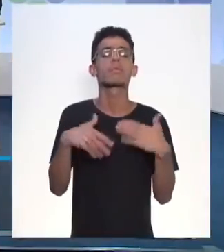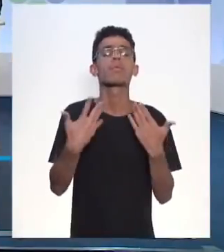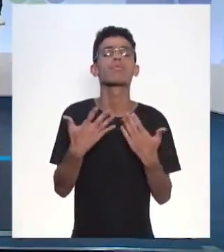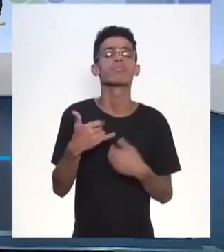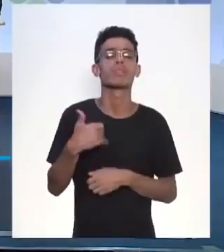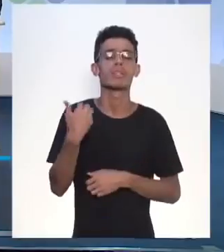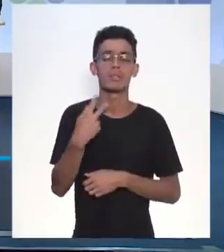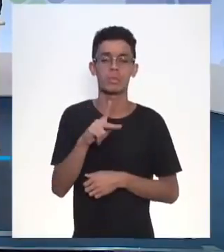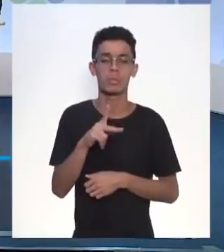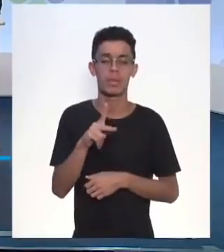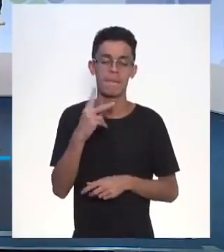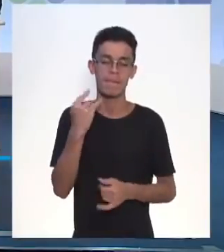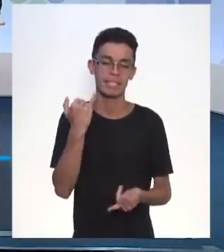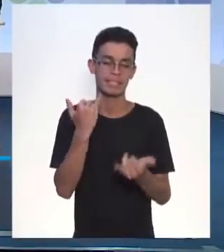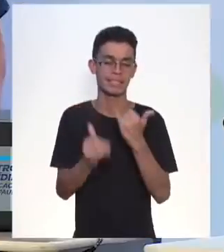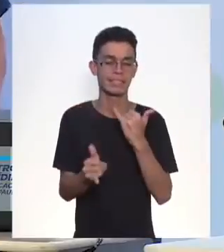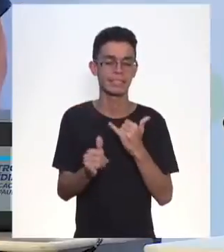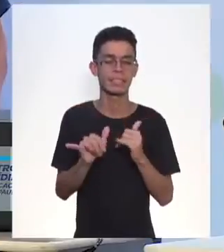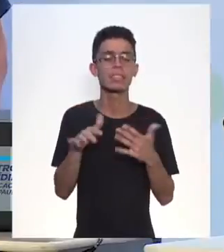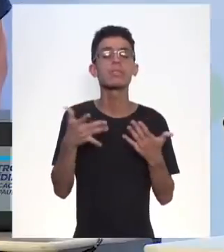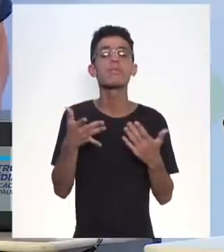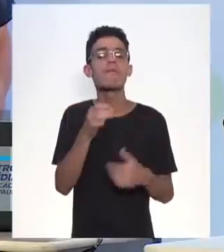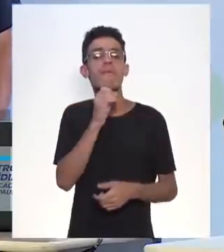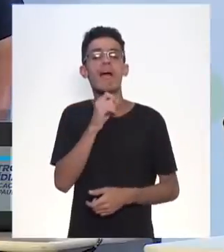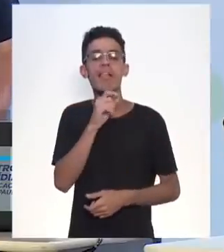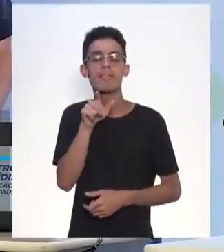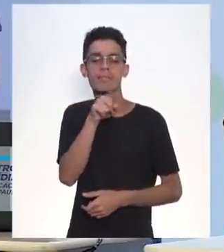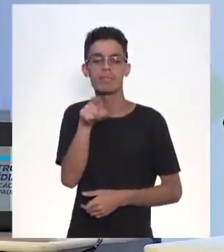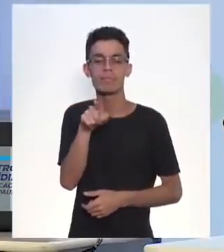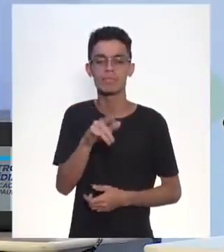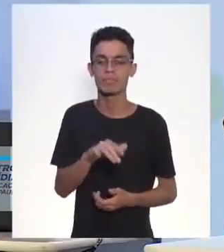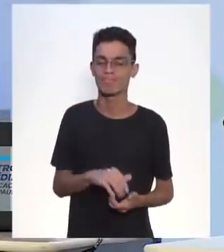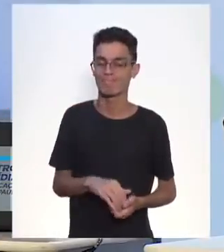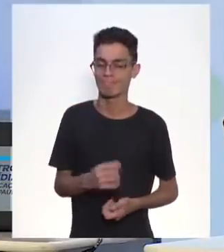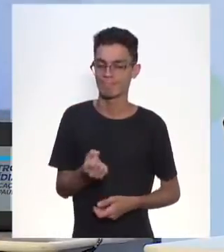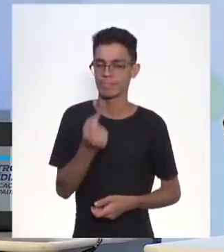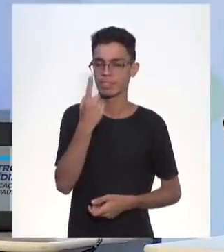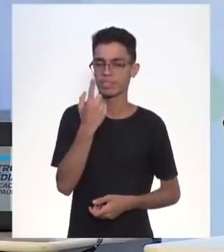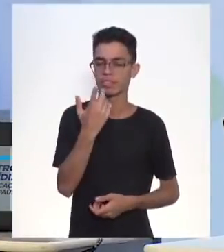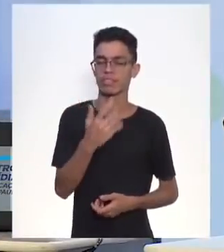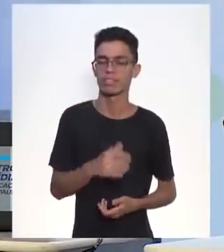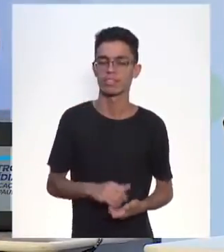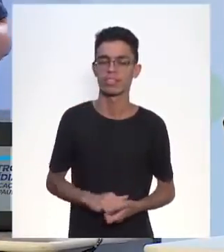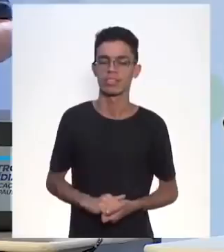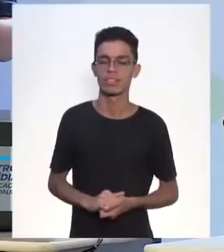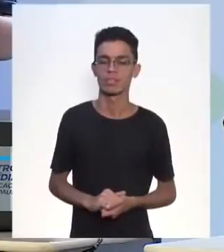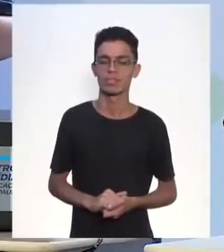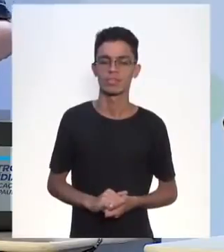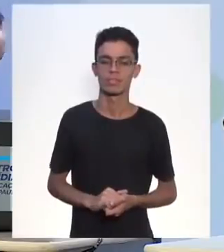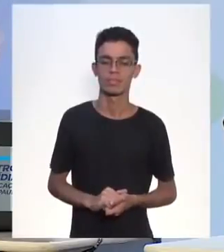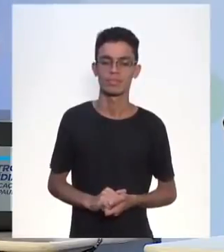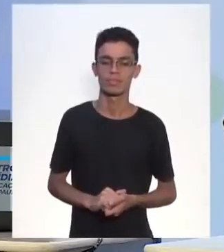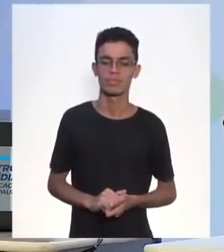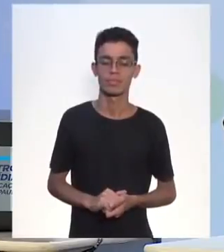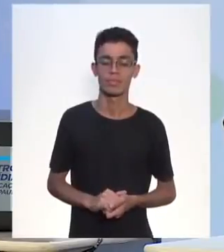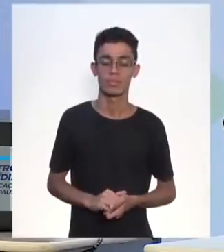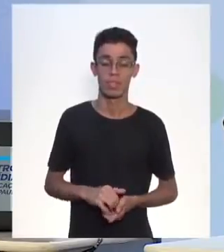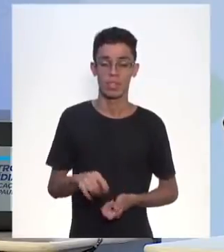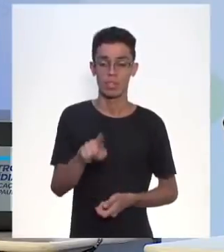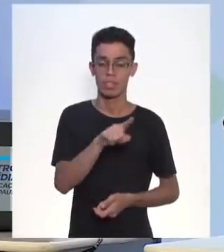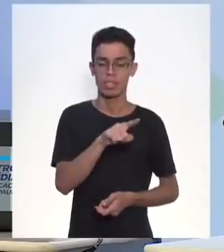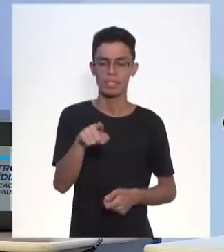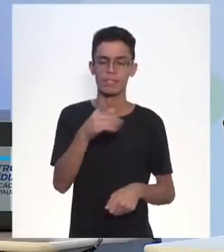pessoal não gosta muito. Né? Em inglês, how old are you? Acaba ficando um pouco mais tenso. Então vamos lá. Agora é a sua vez